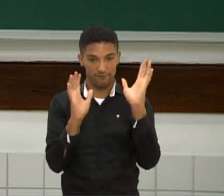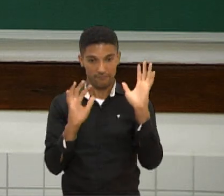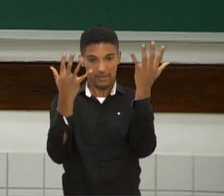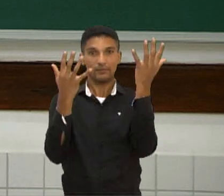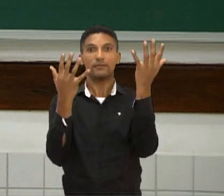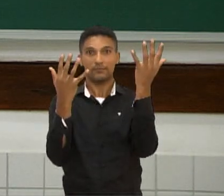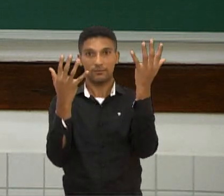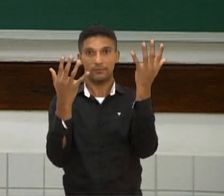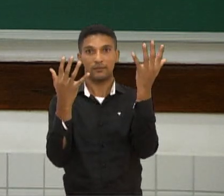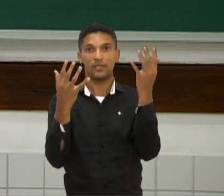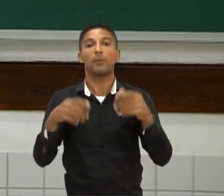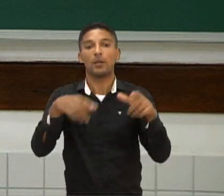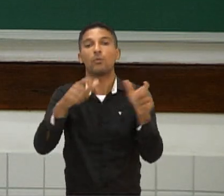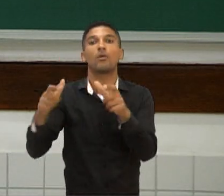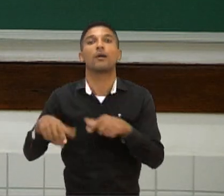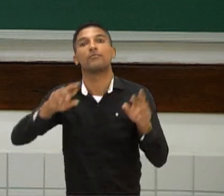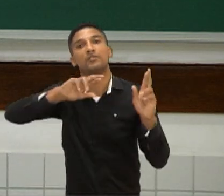diferentes.